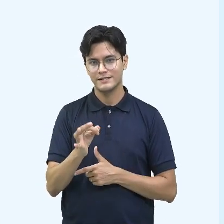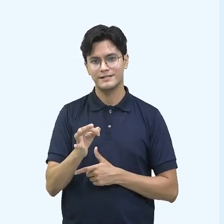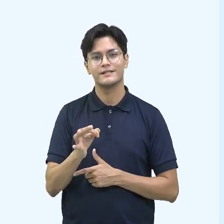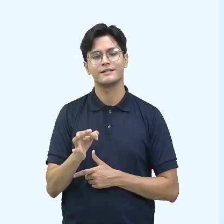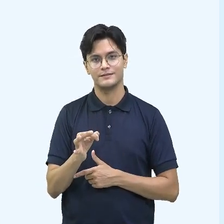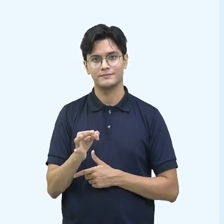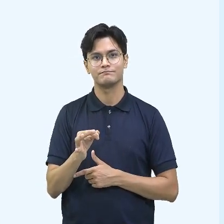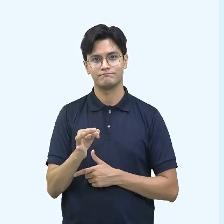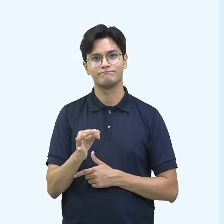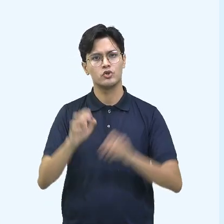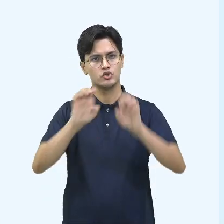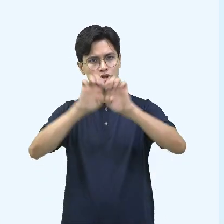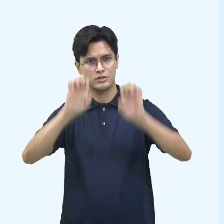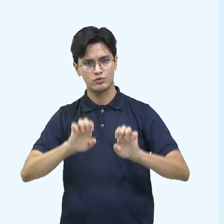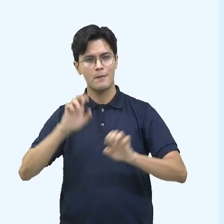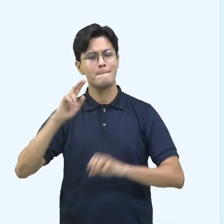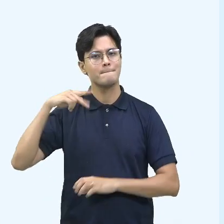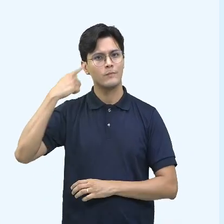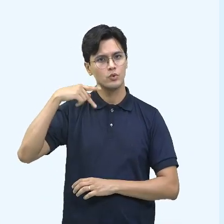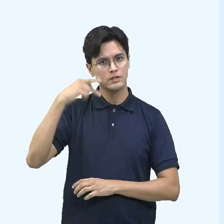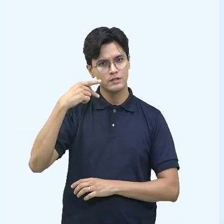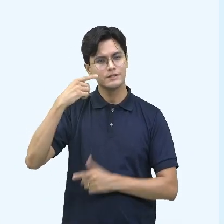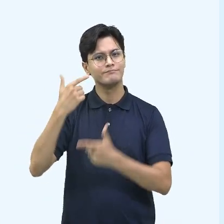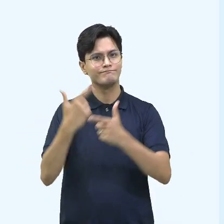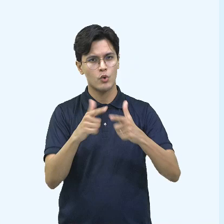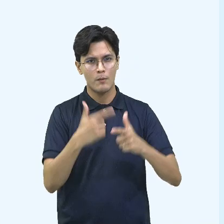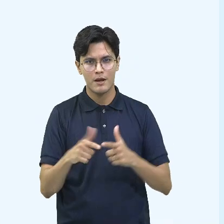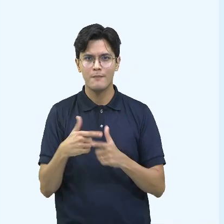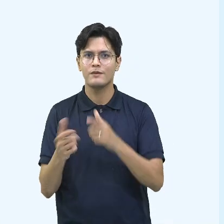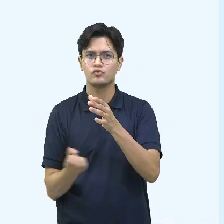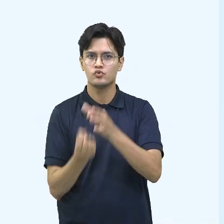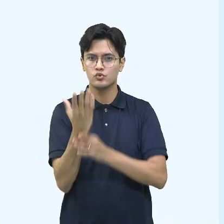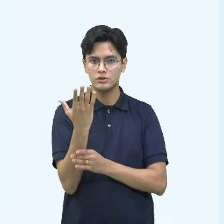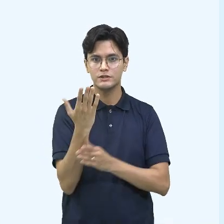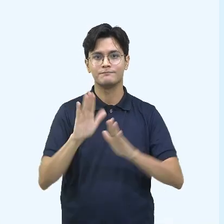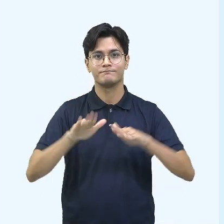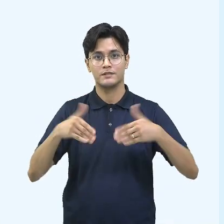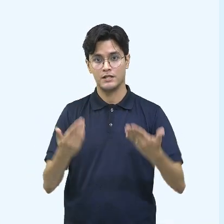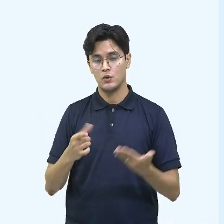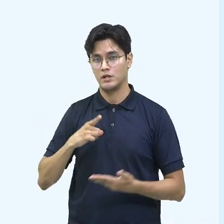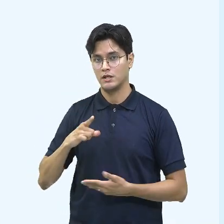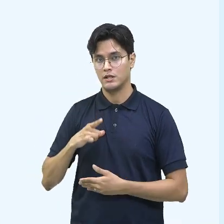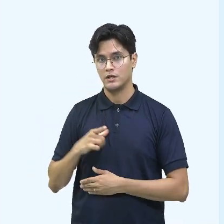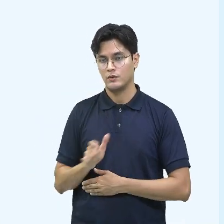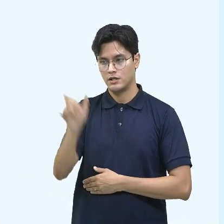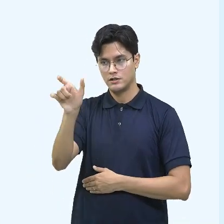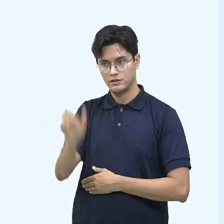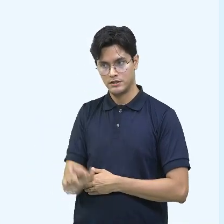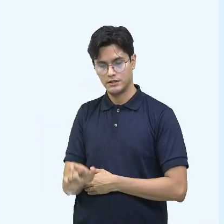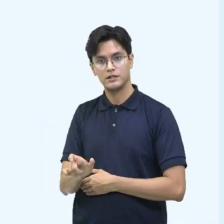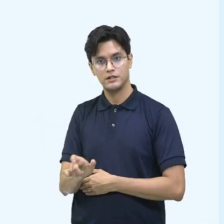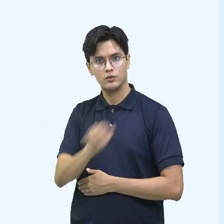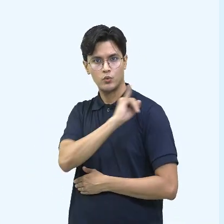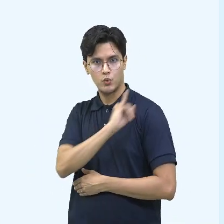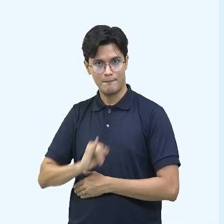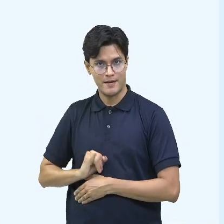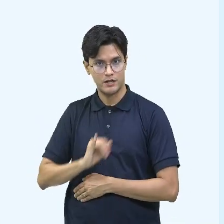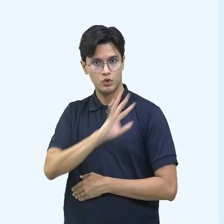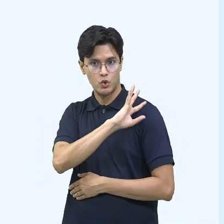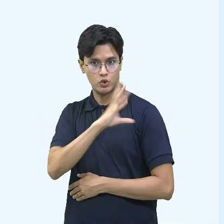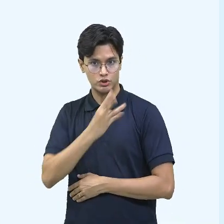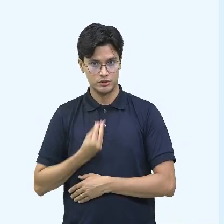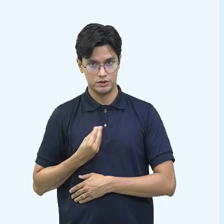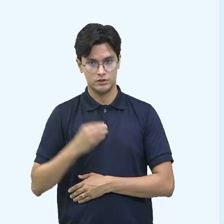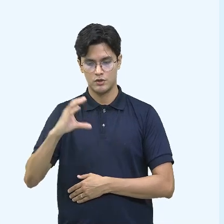organização política. Então você tem na figura de Constantino, do imperador Constantino,